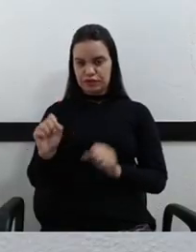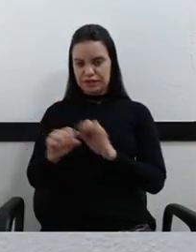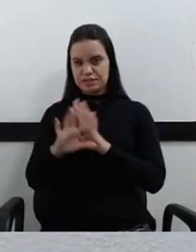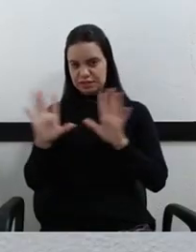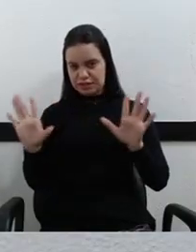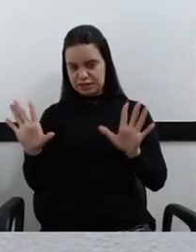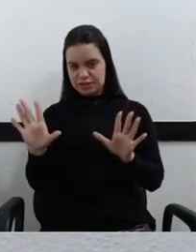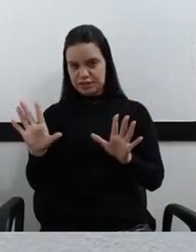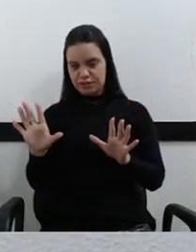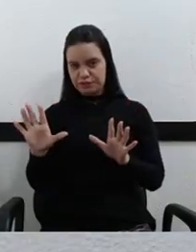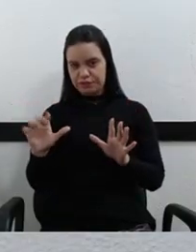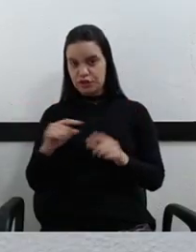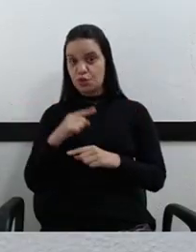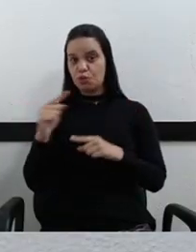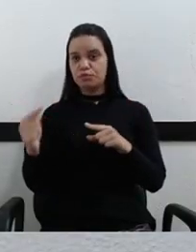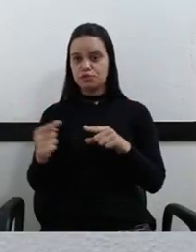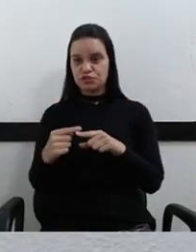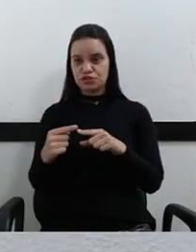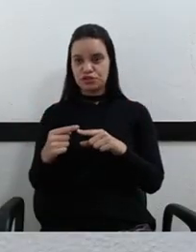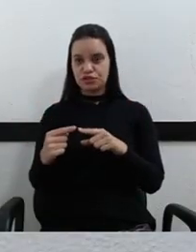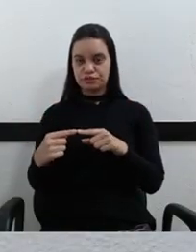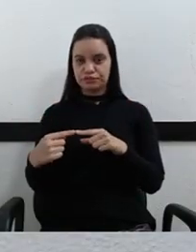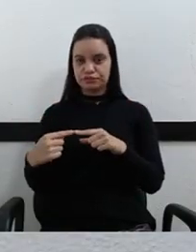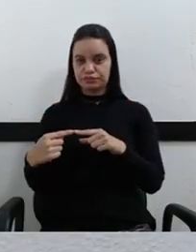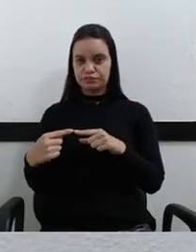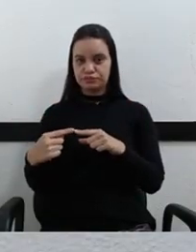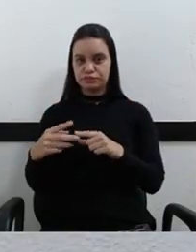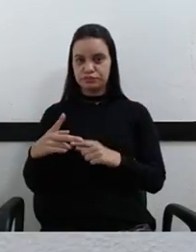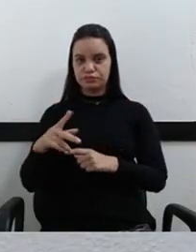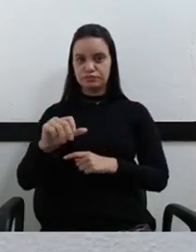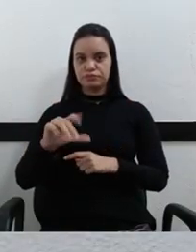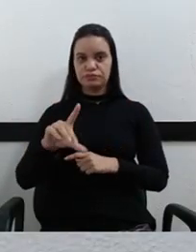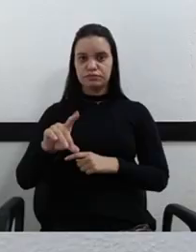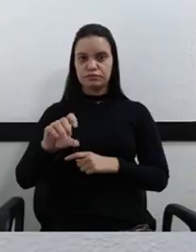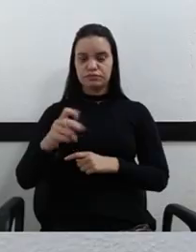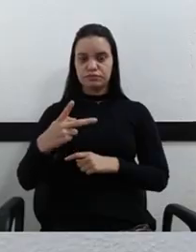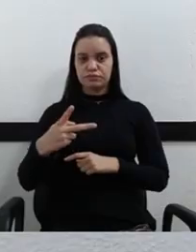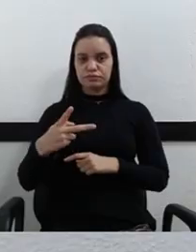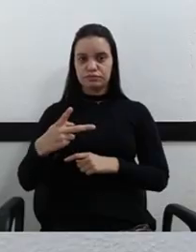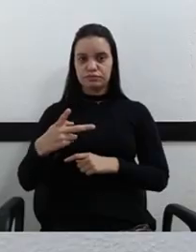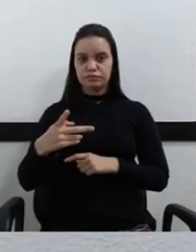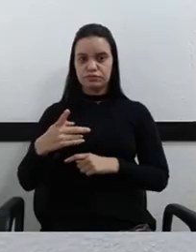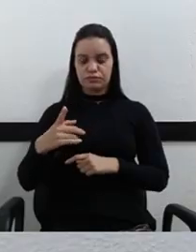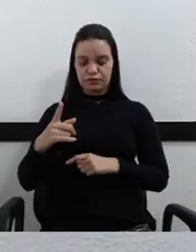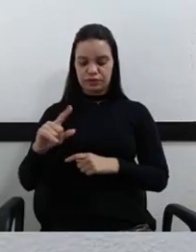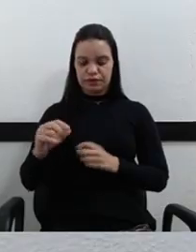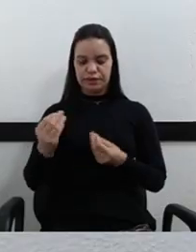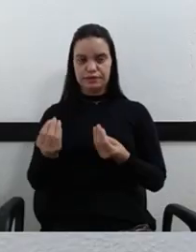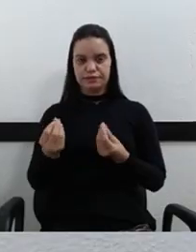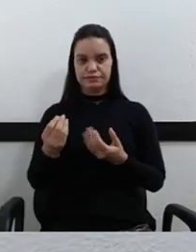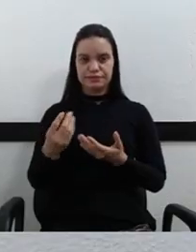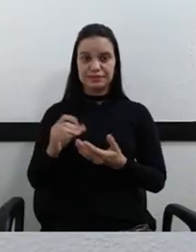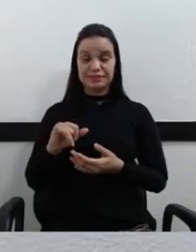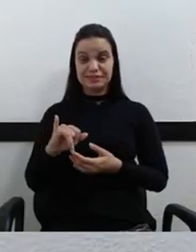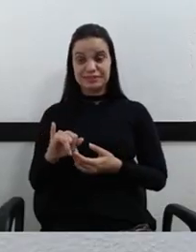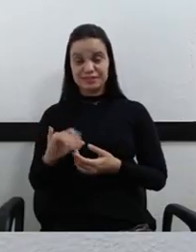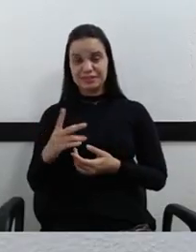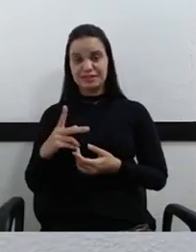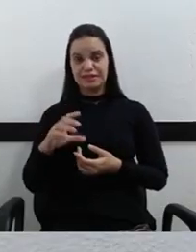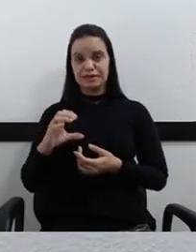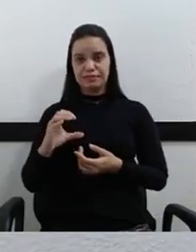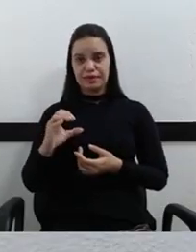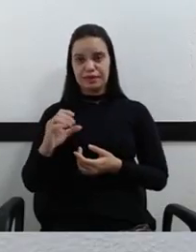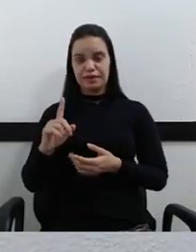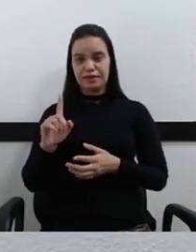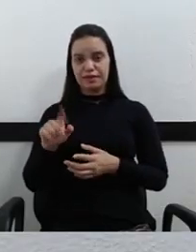claro, né? Que o objetivo da PADEP, enfim, dos conselheiros, é no sentido de, caso a PEC